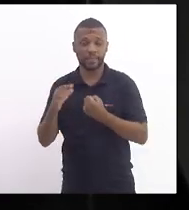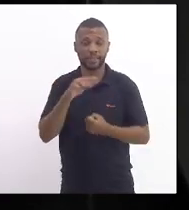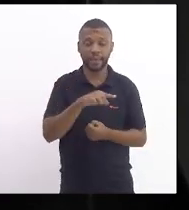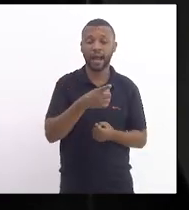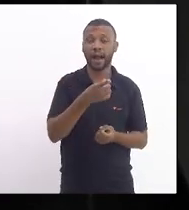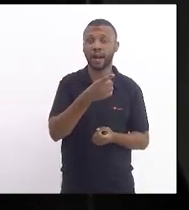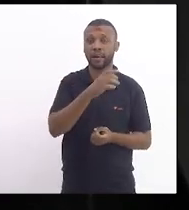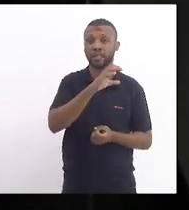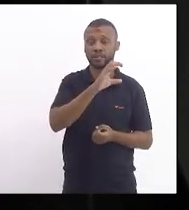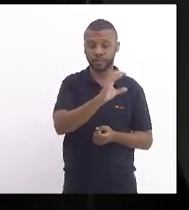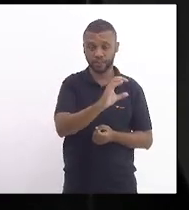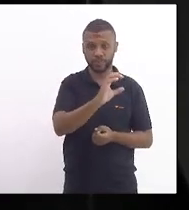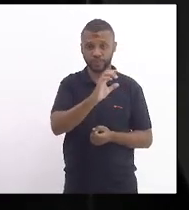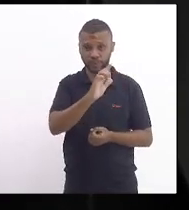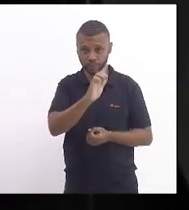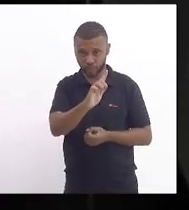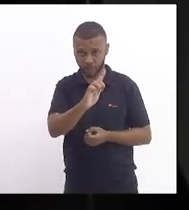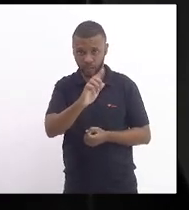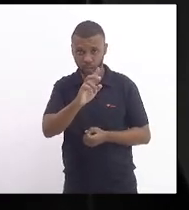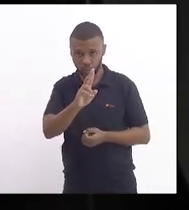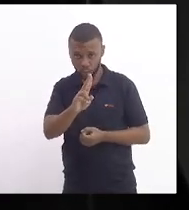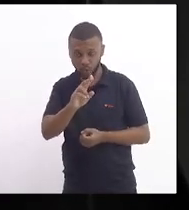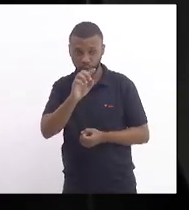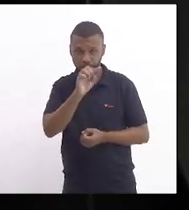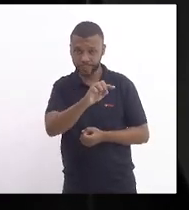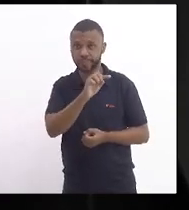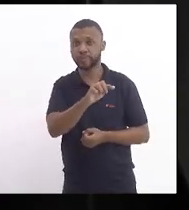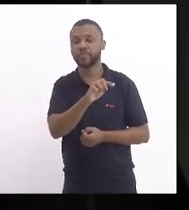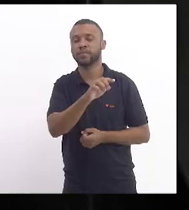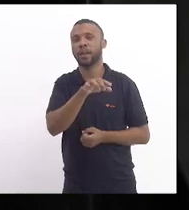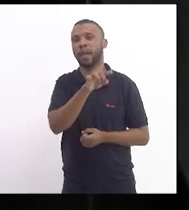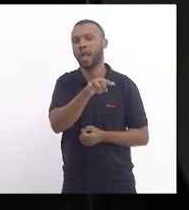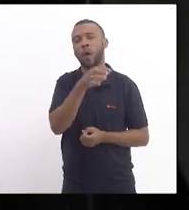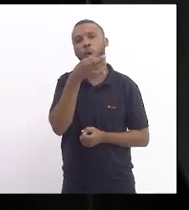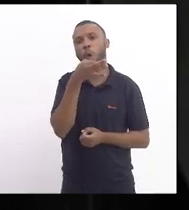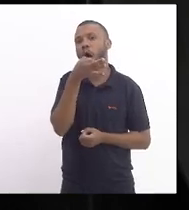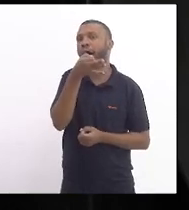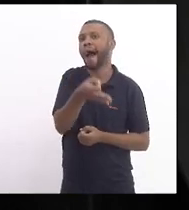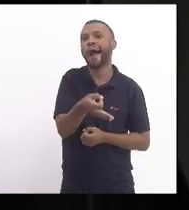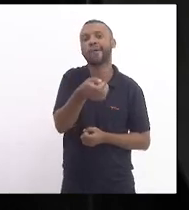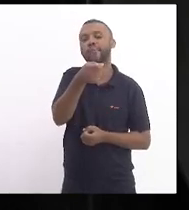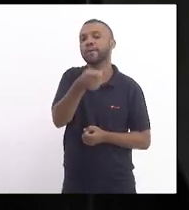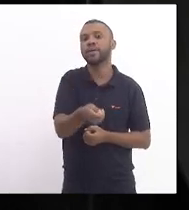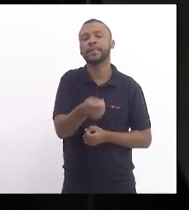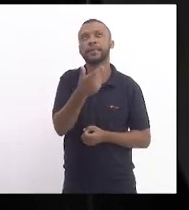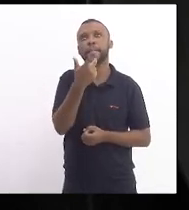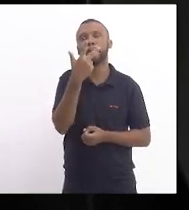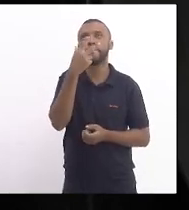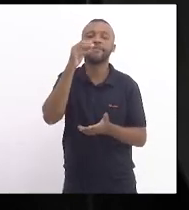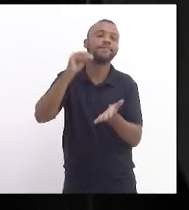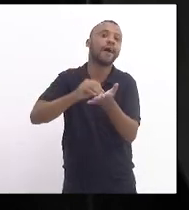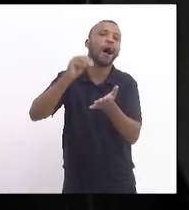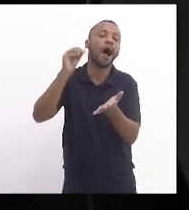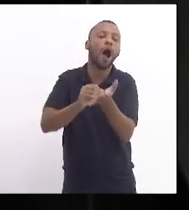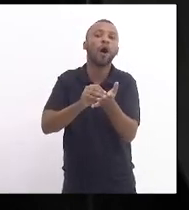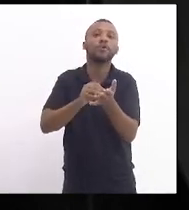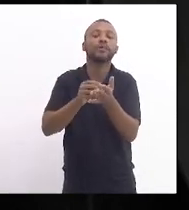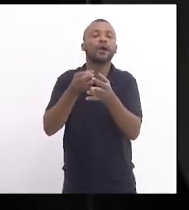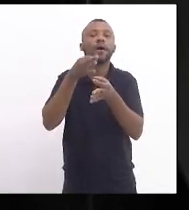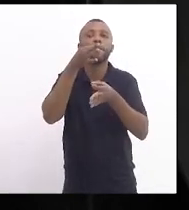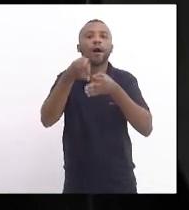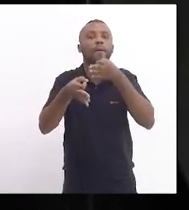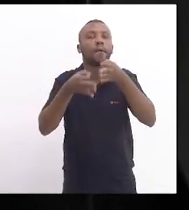corregedoria-geral unificada é um argumento que carece de ponderação jurídica